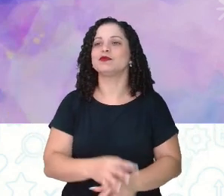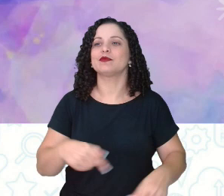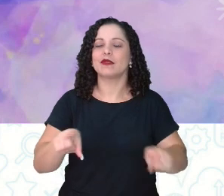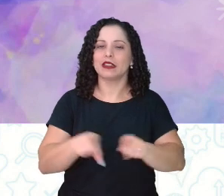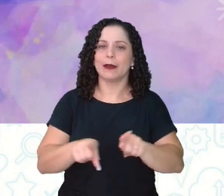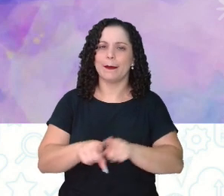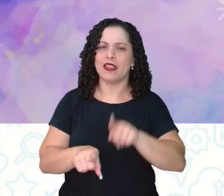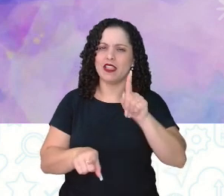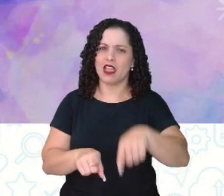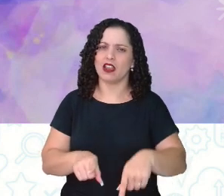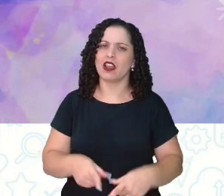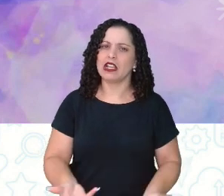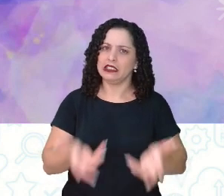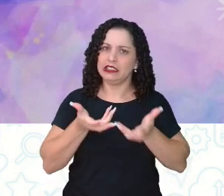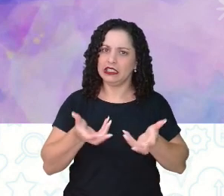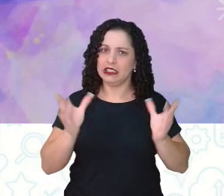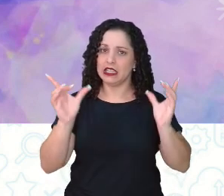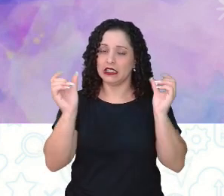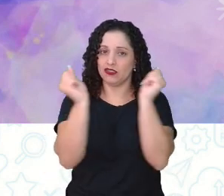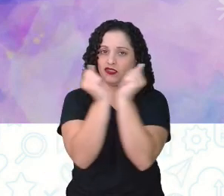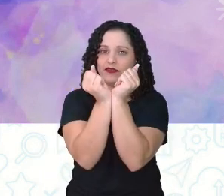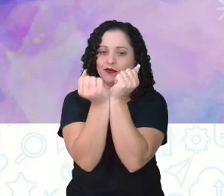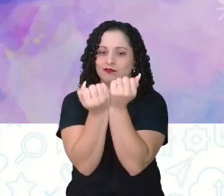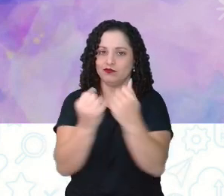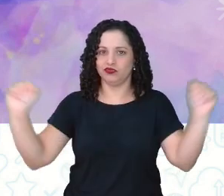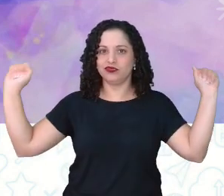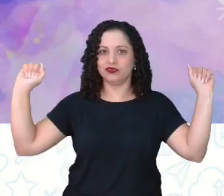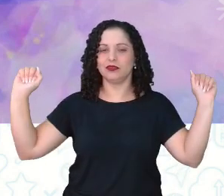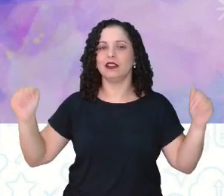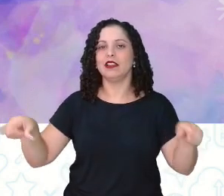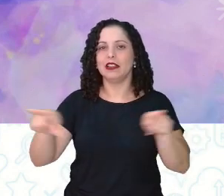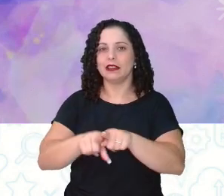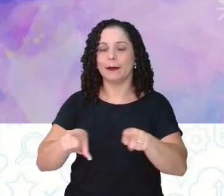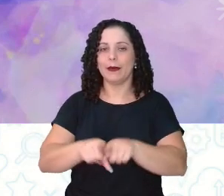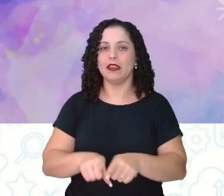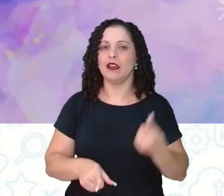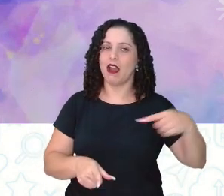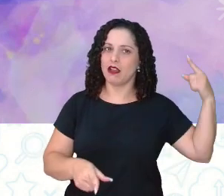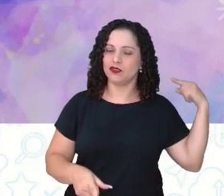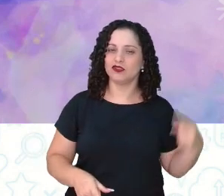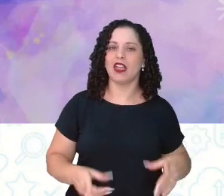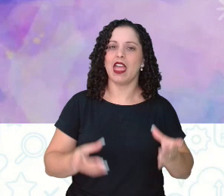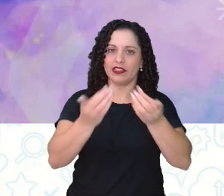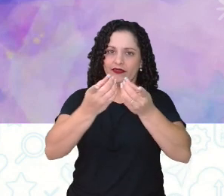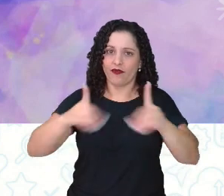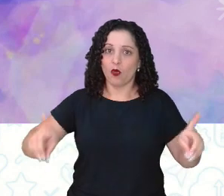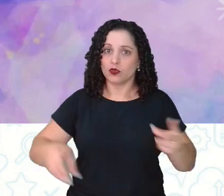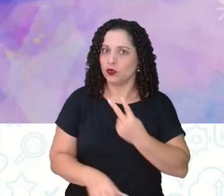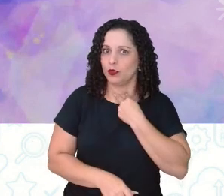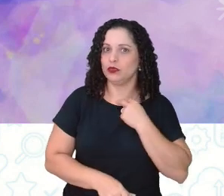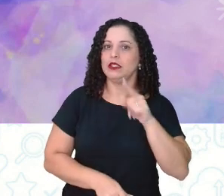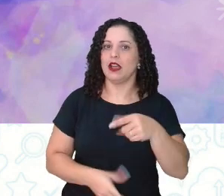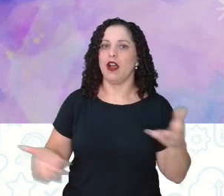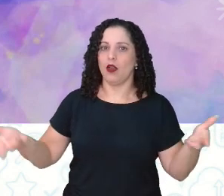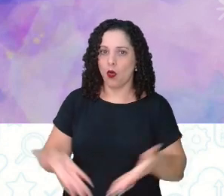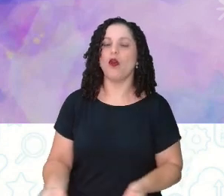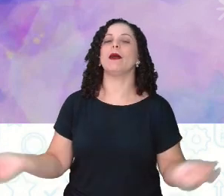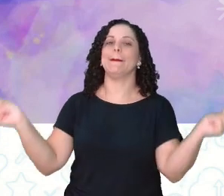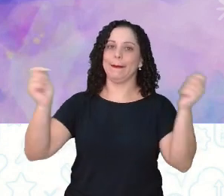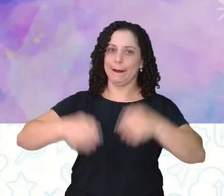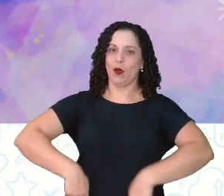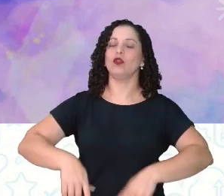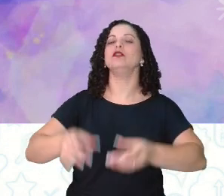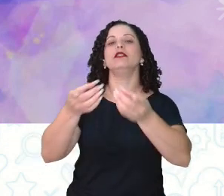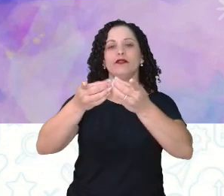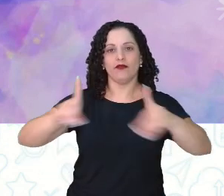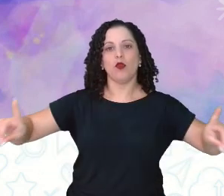da escravidão, o divórcio, né, que não tinha, a mulher não tinha direito ao divórcio, então ela defendia isso, e o direito à